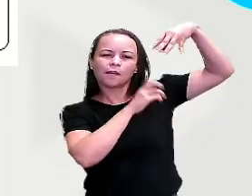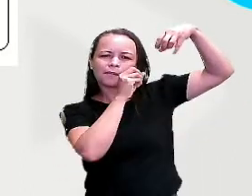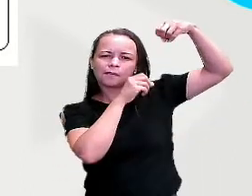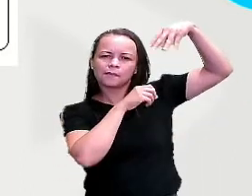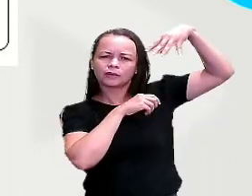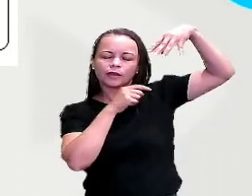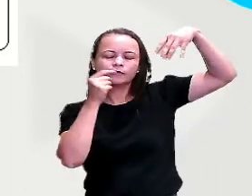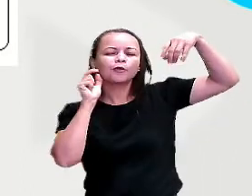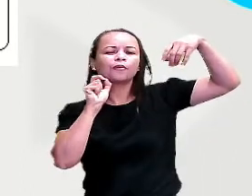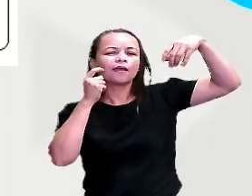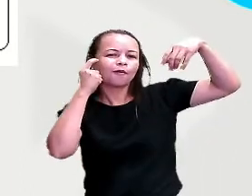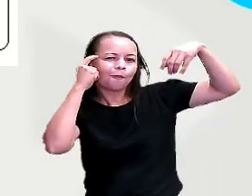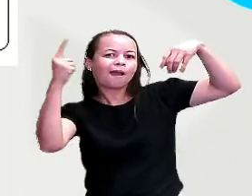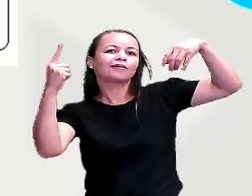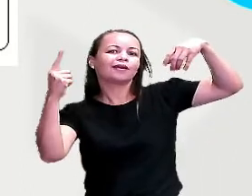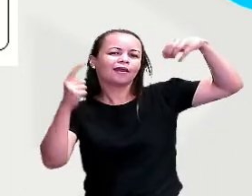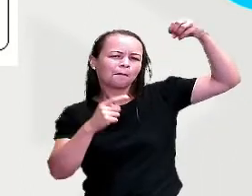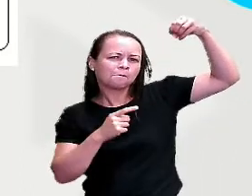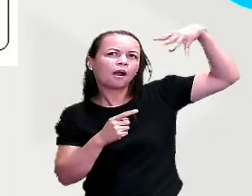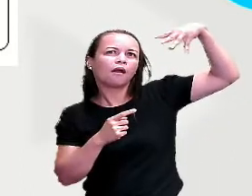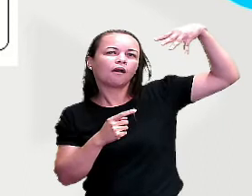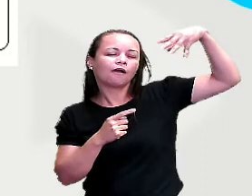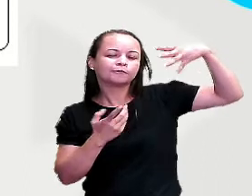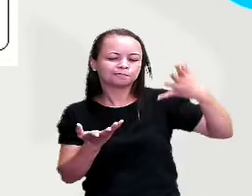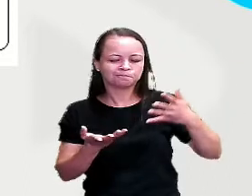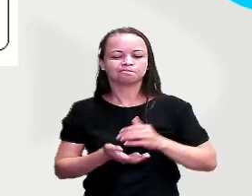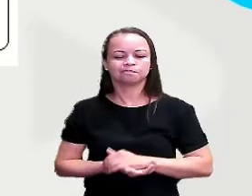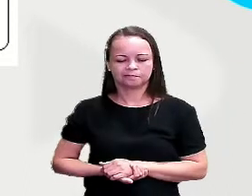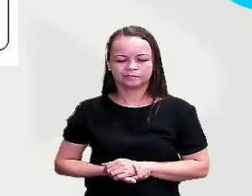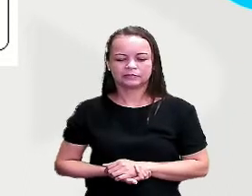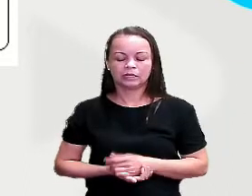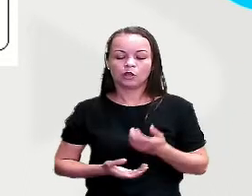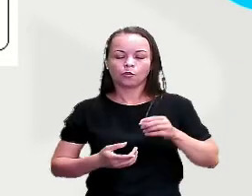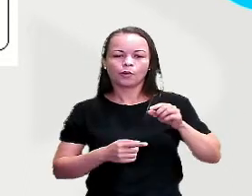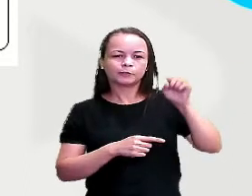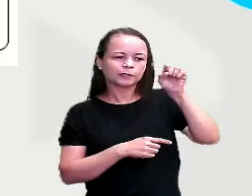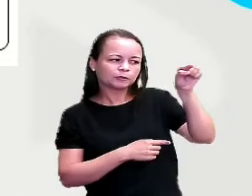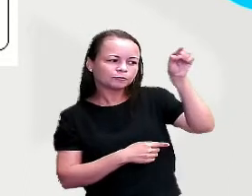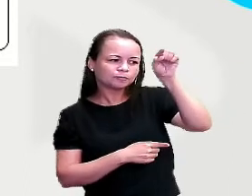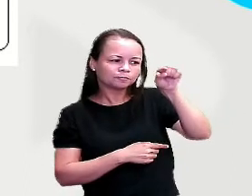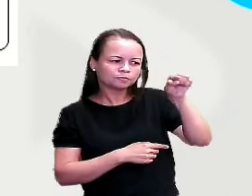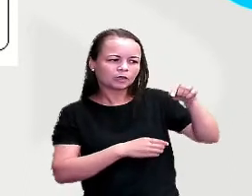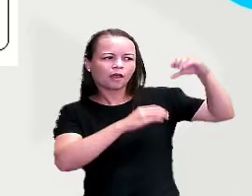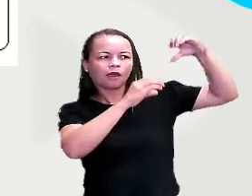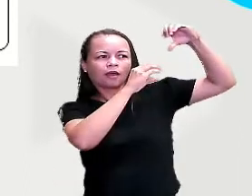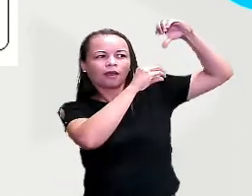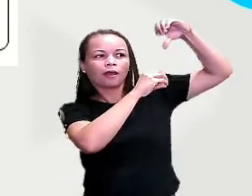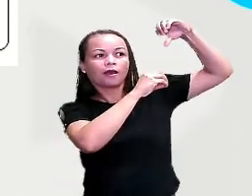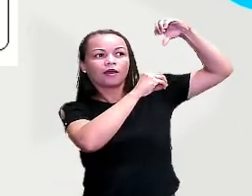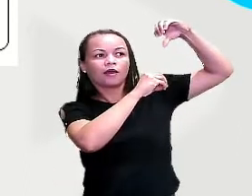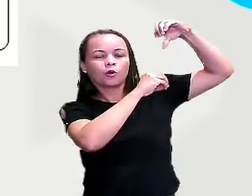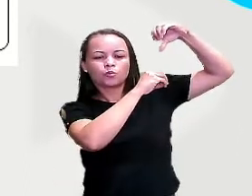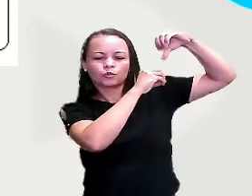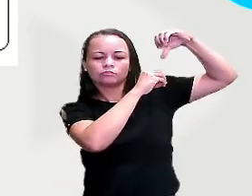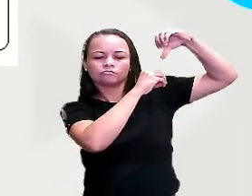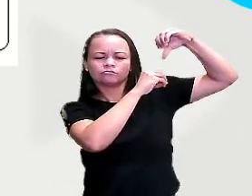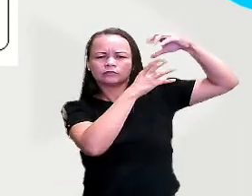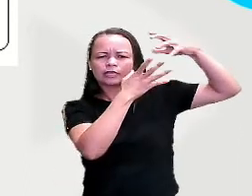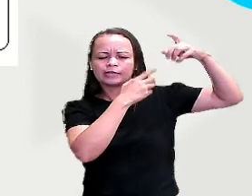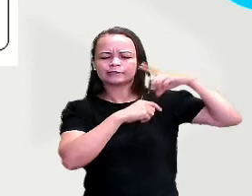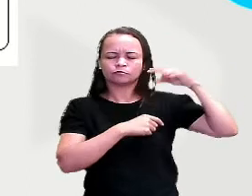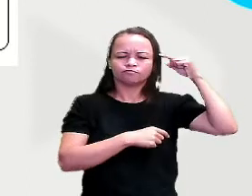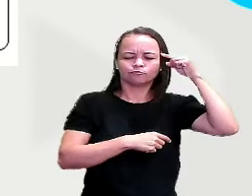uma ideia. Quando tem o ponto de interrogação, o personagem está com dúvidas. Quando